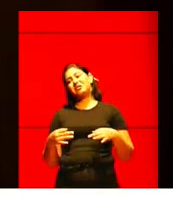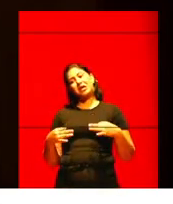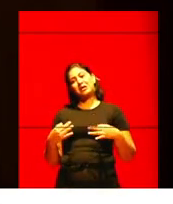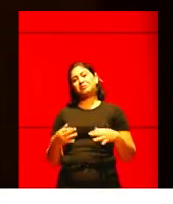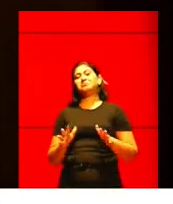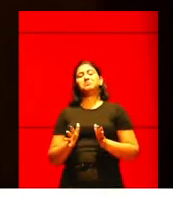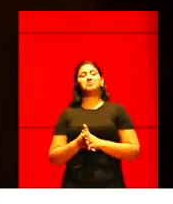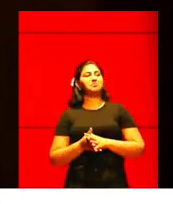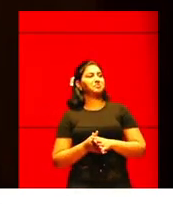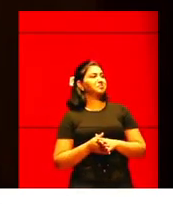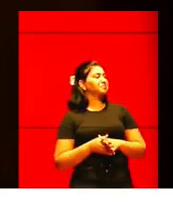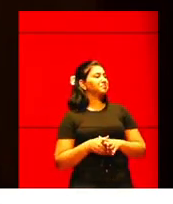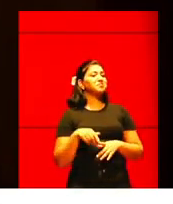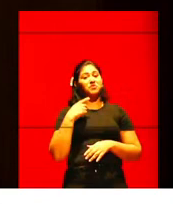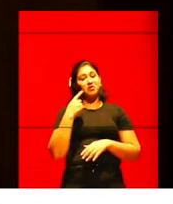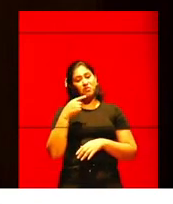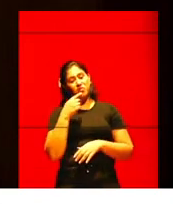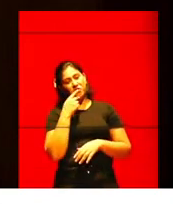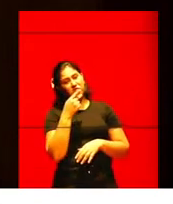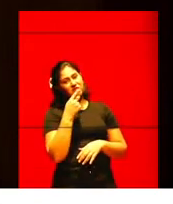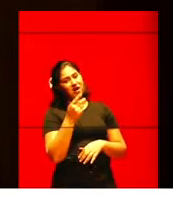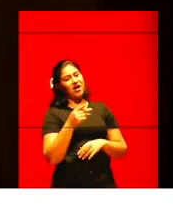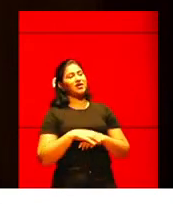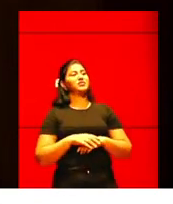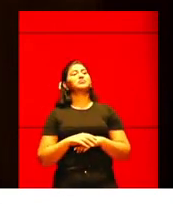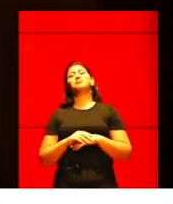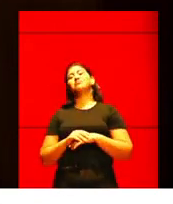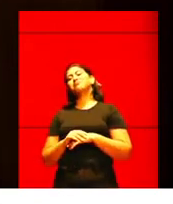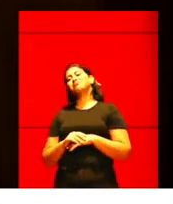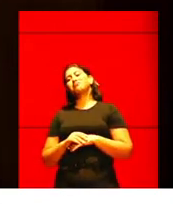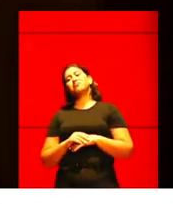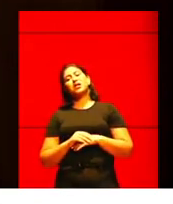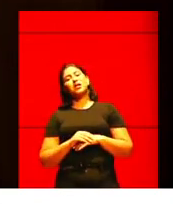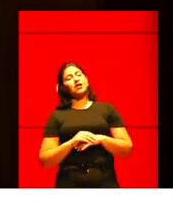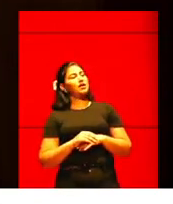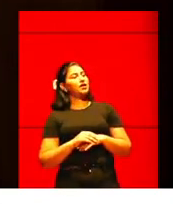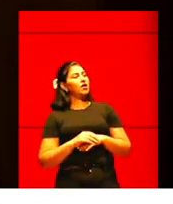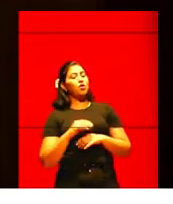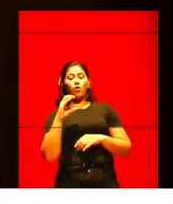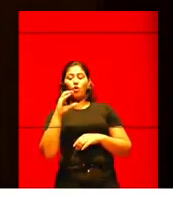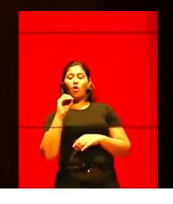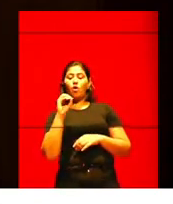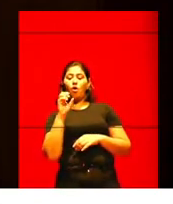Depois eu falo quando eu falo, você que por aqui também, já se comunica. Código, fala de código.